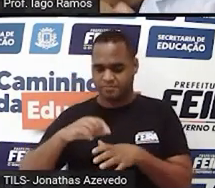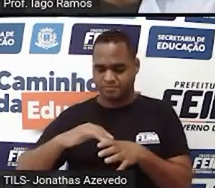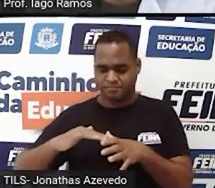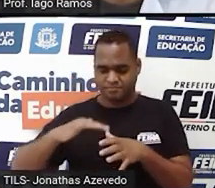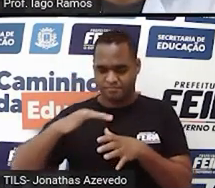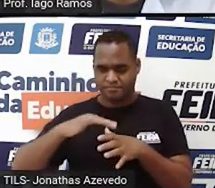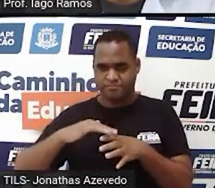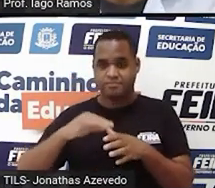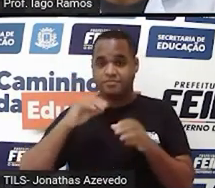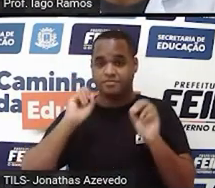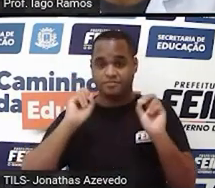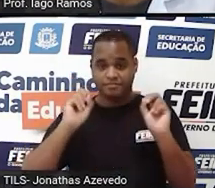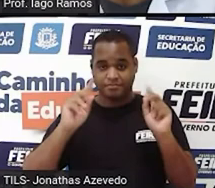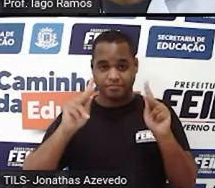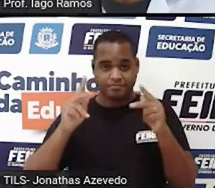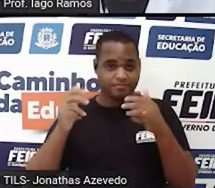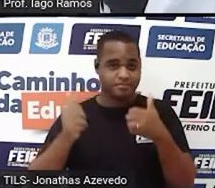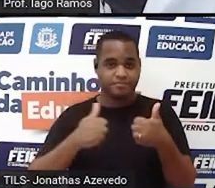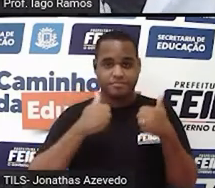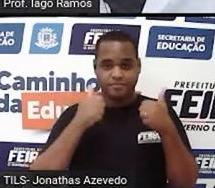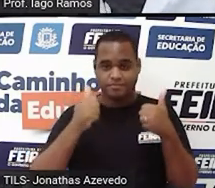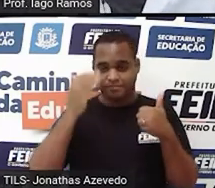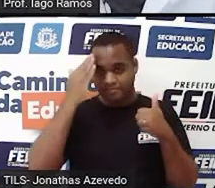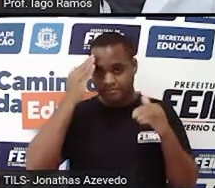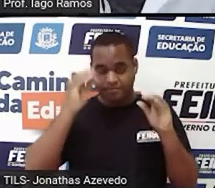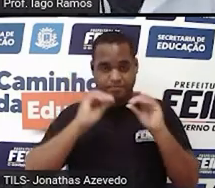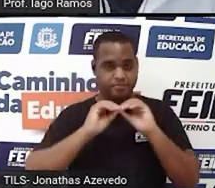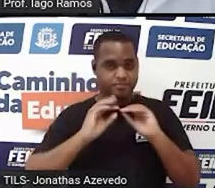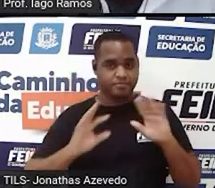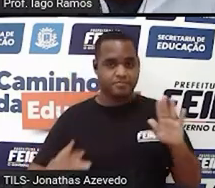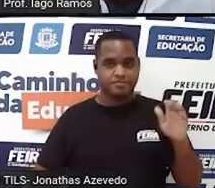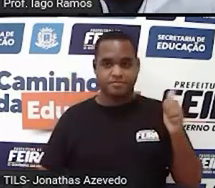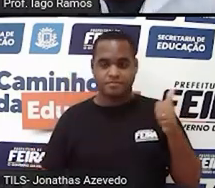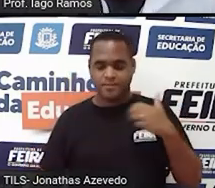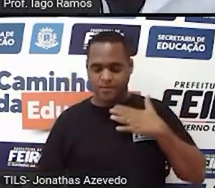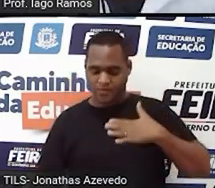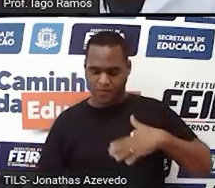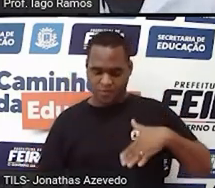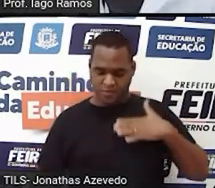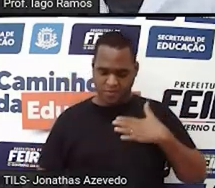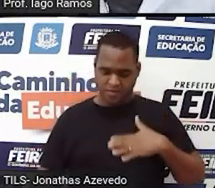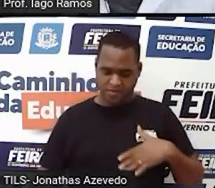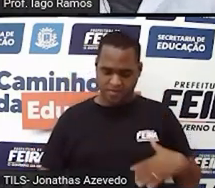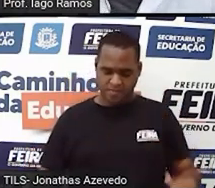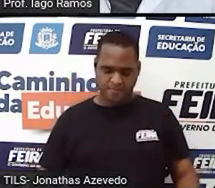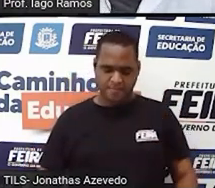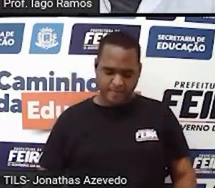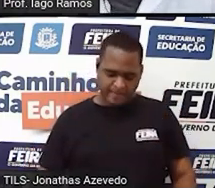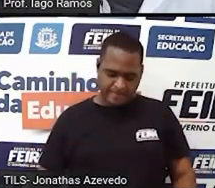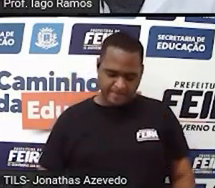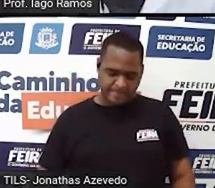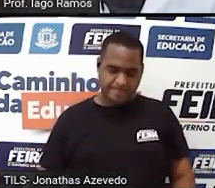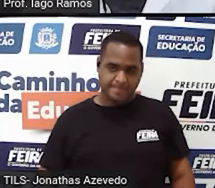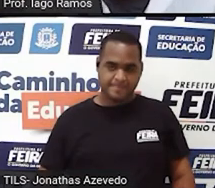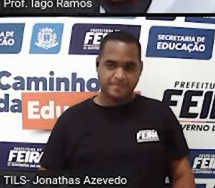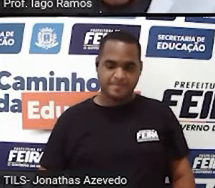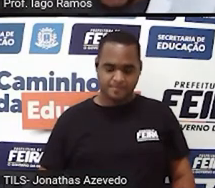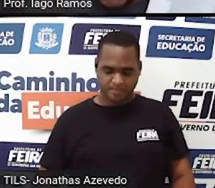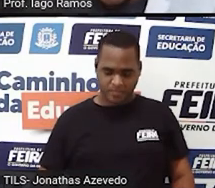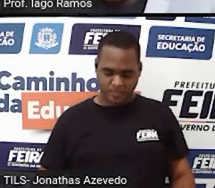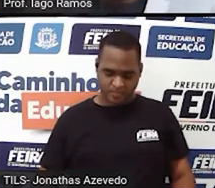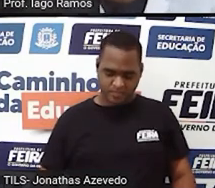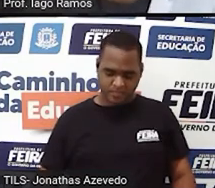Beleza massa até aqui tudo bem respira um pouquinho agora bom e